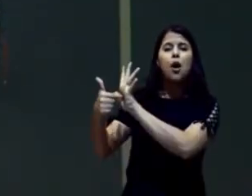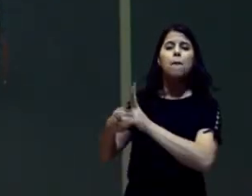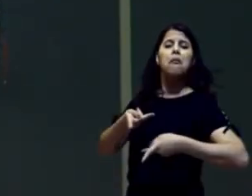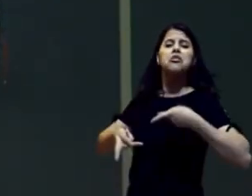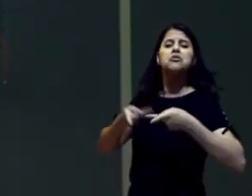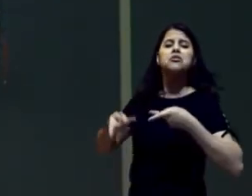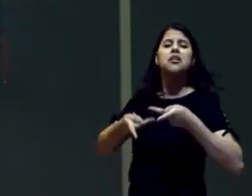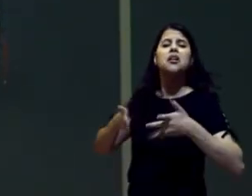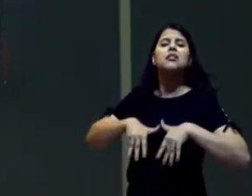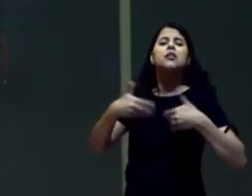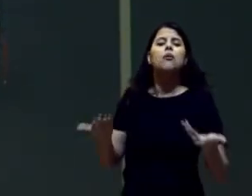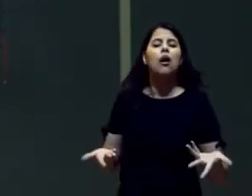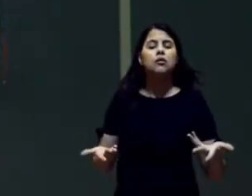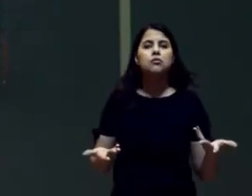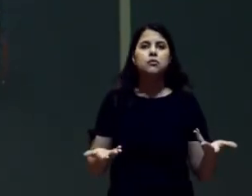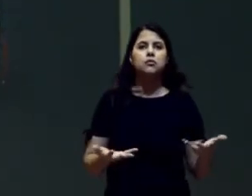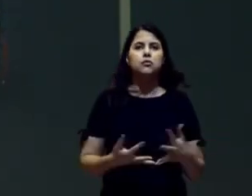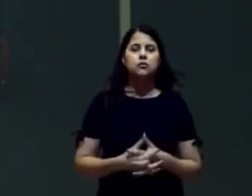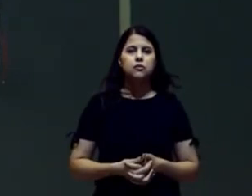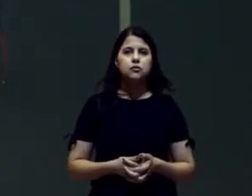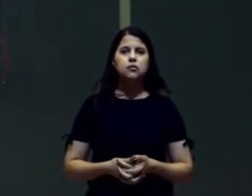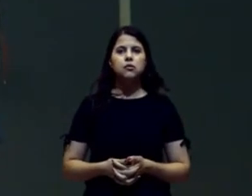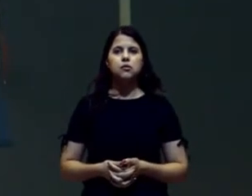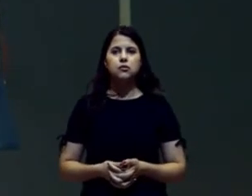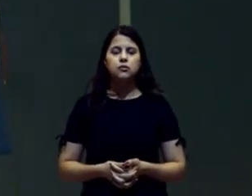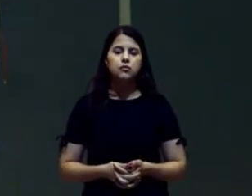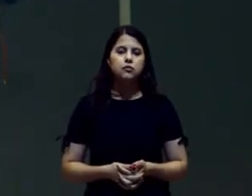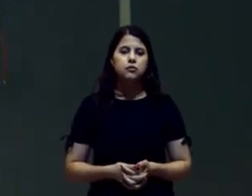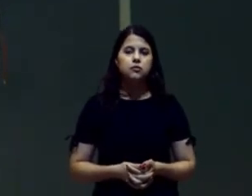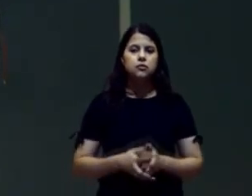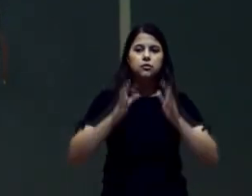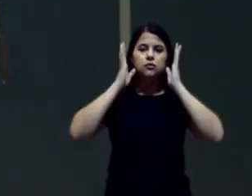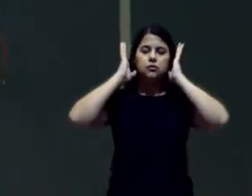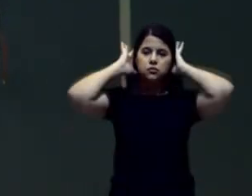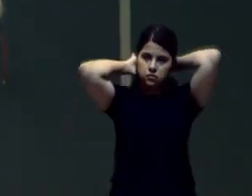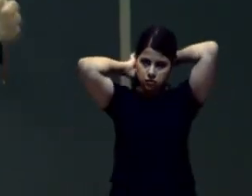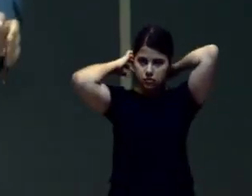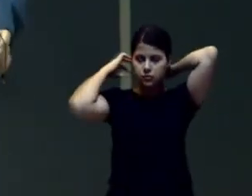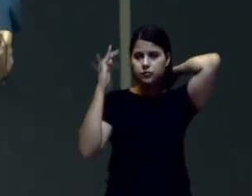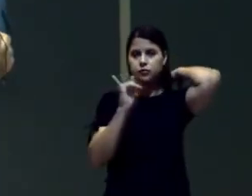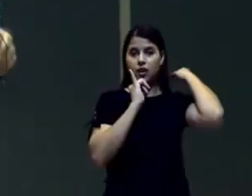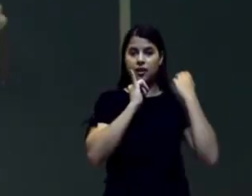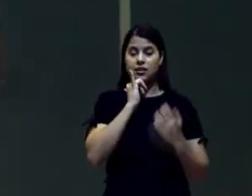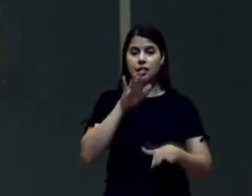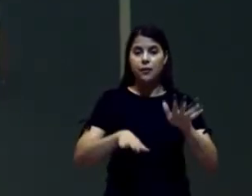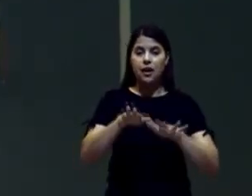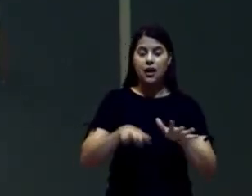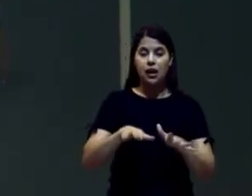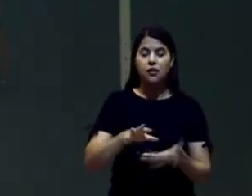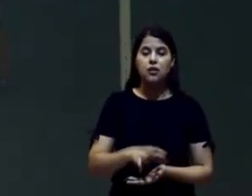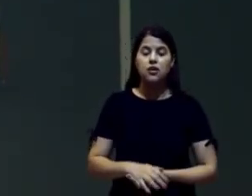herança? Já imaginou abrir um testamento? E quando você abre um testamento, a sua expectativa é: o que